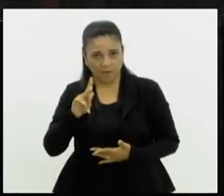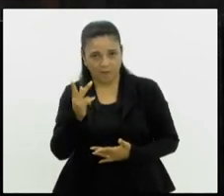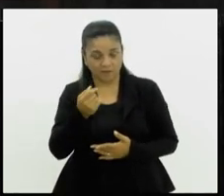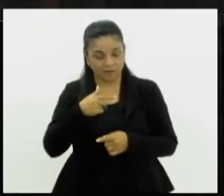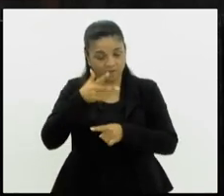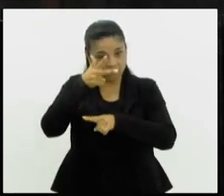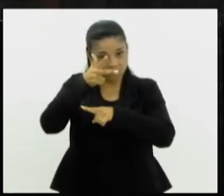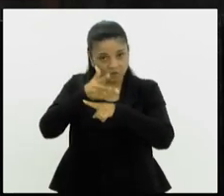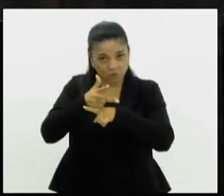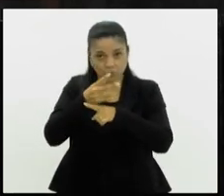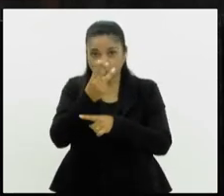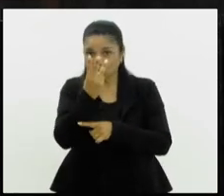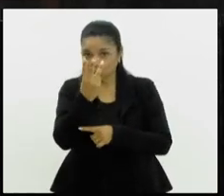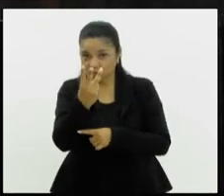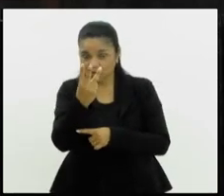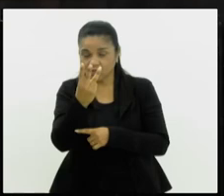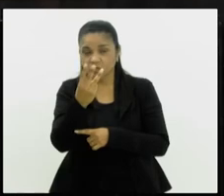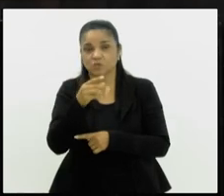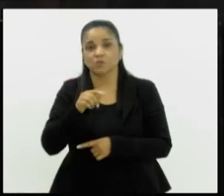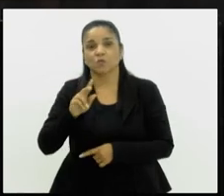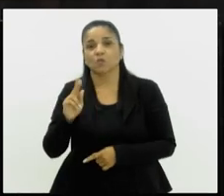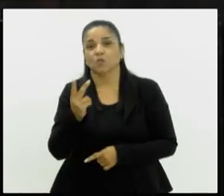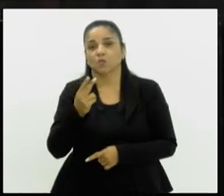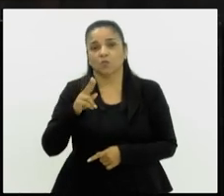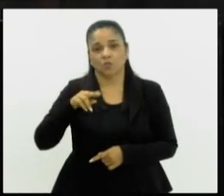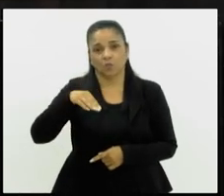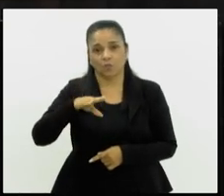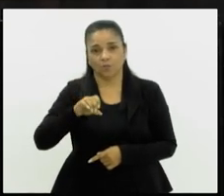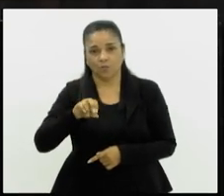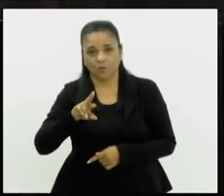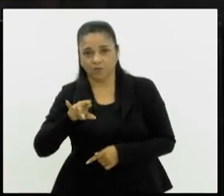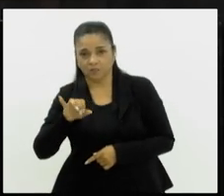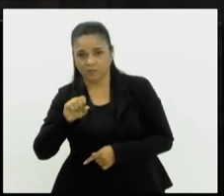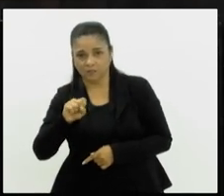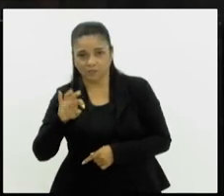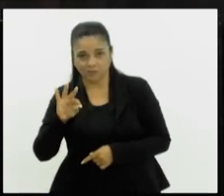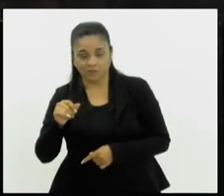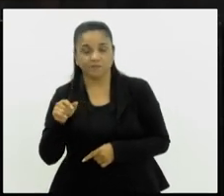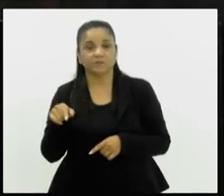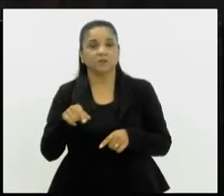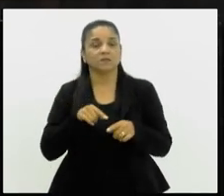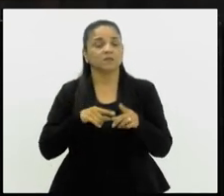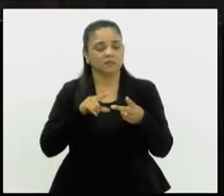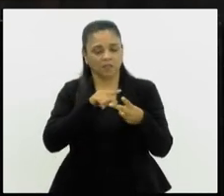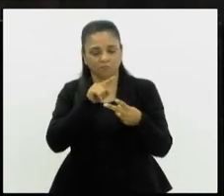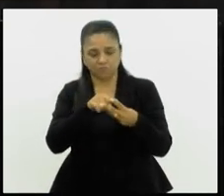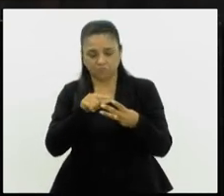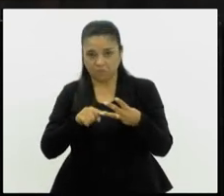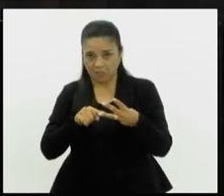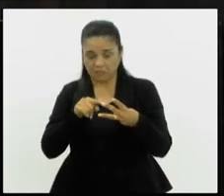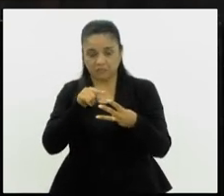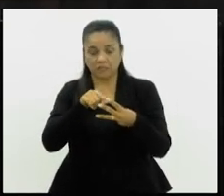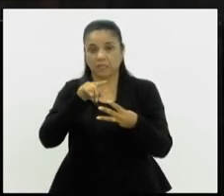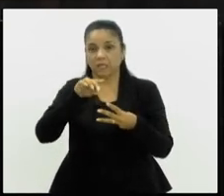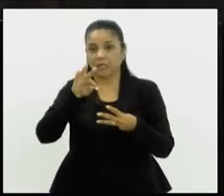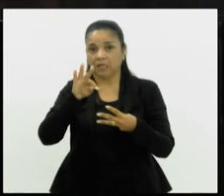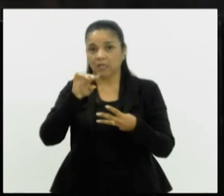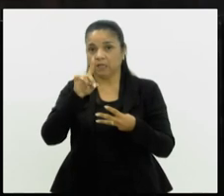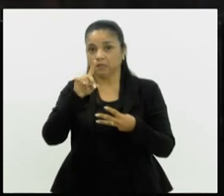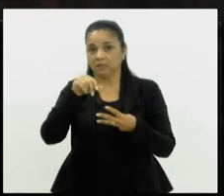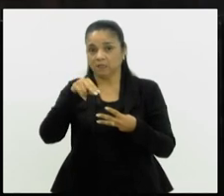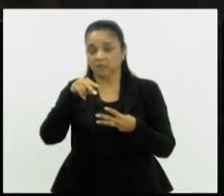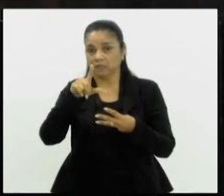humoristas, entre eles o senhor Danilo Gentili, já soma 11 milhões